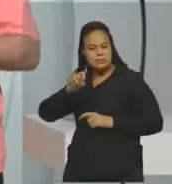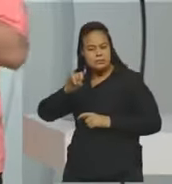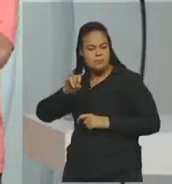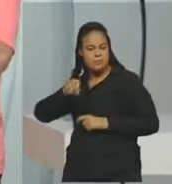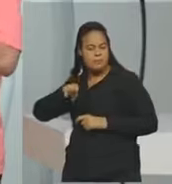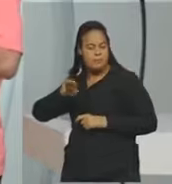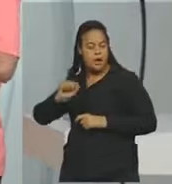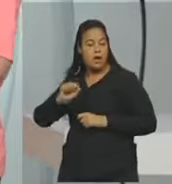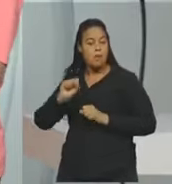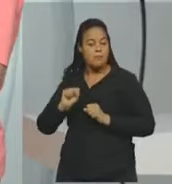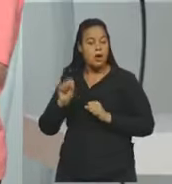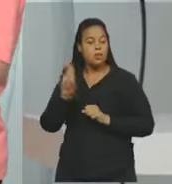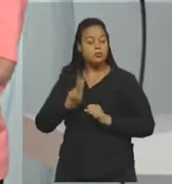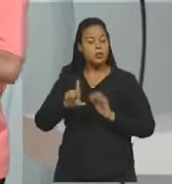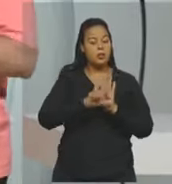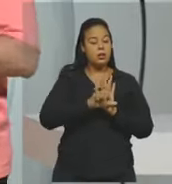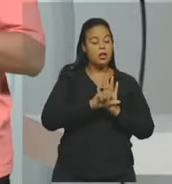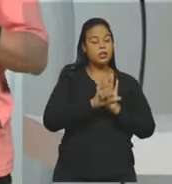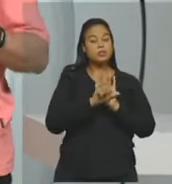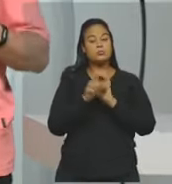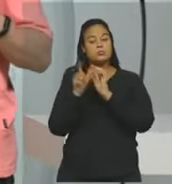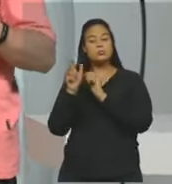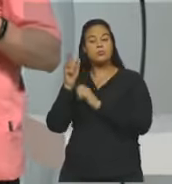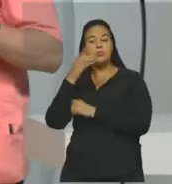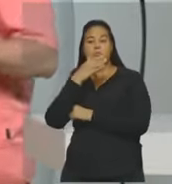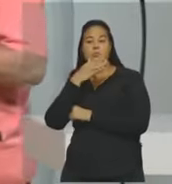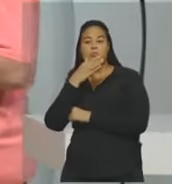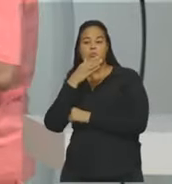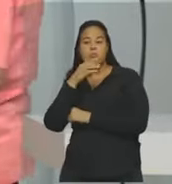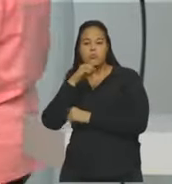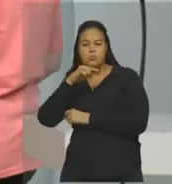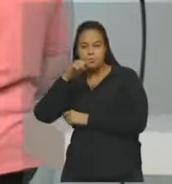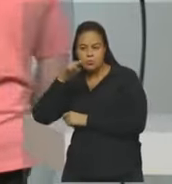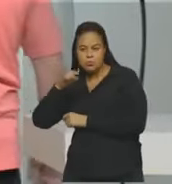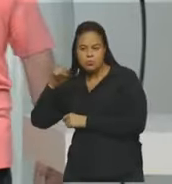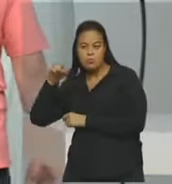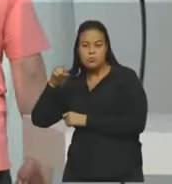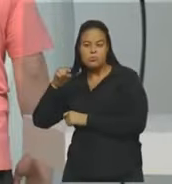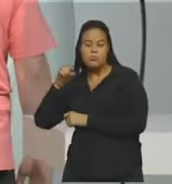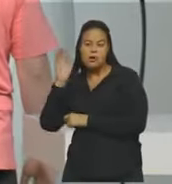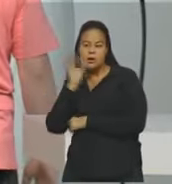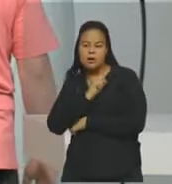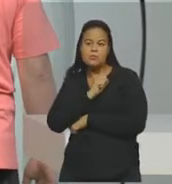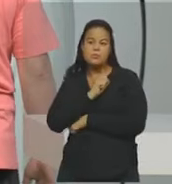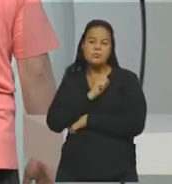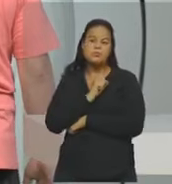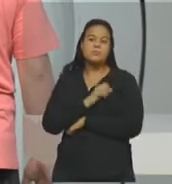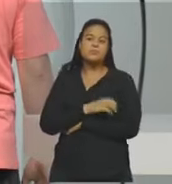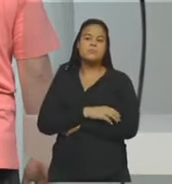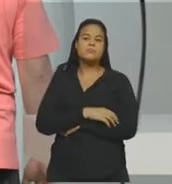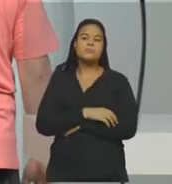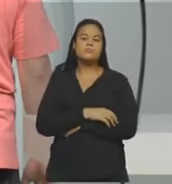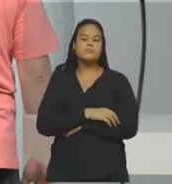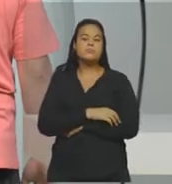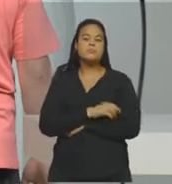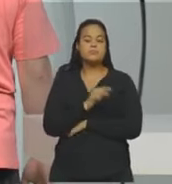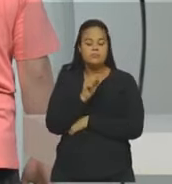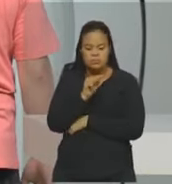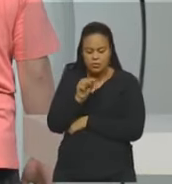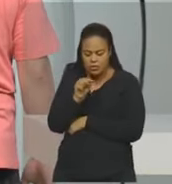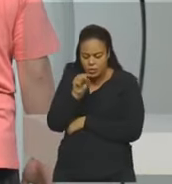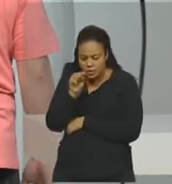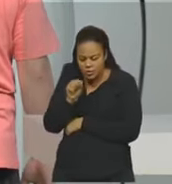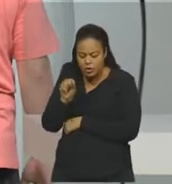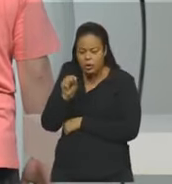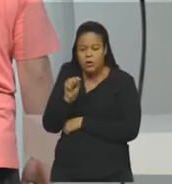usar fórmula de potência. Eu vou usar a lei de Ohm para ser mais rápido. Então, a lei de Ohm diz o seguinte, que a